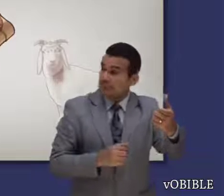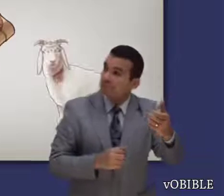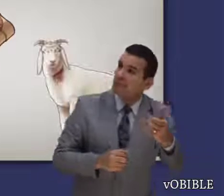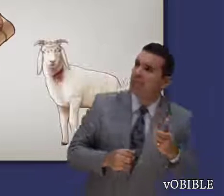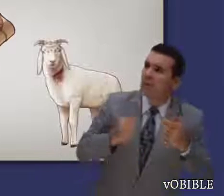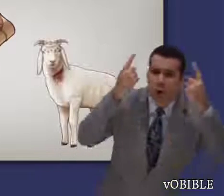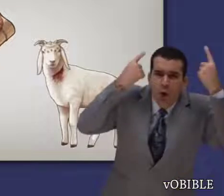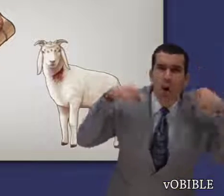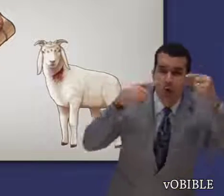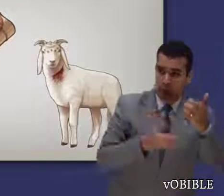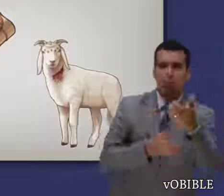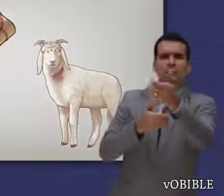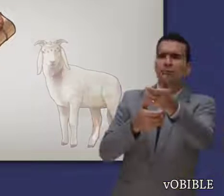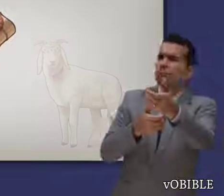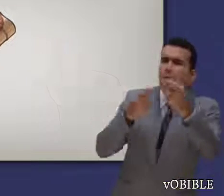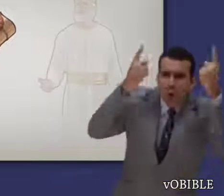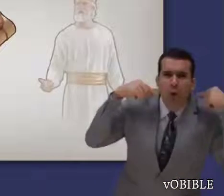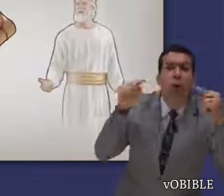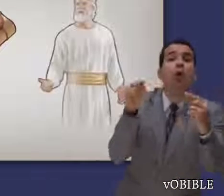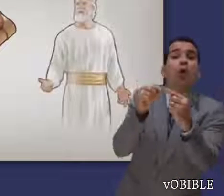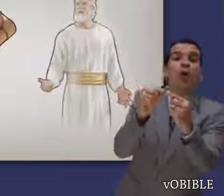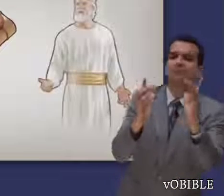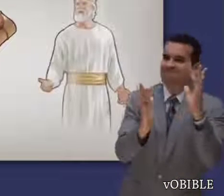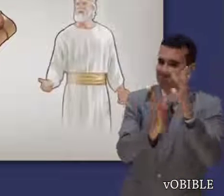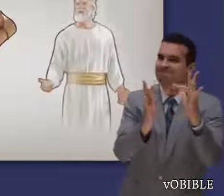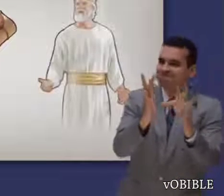7 selos para o Cordeiro, que é Jesus Cristo no céu.